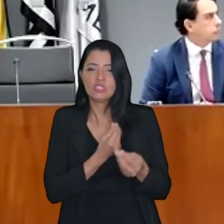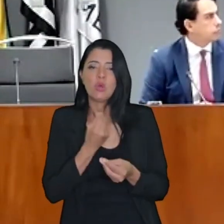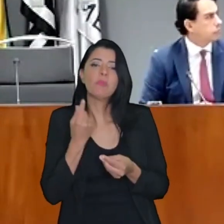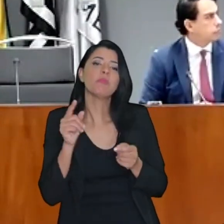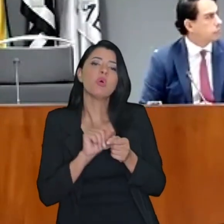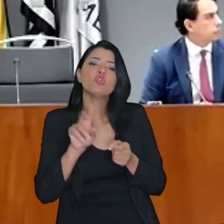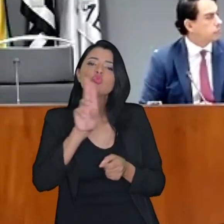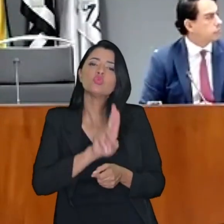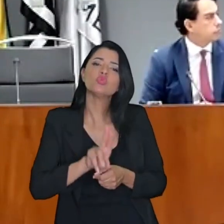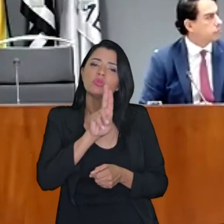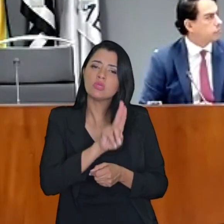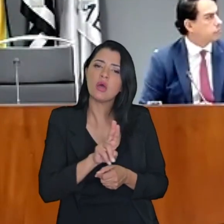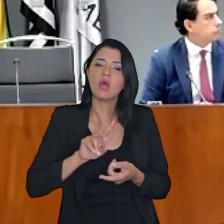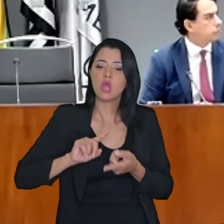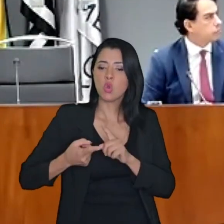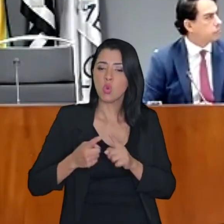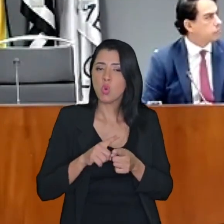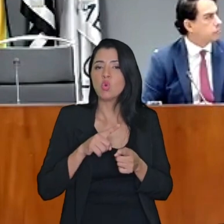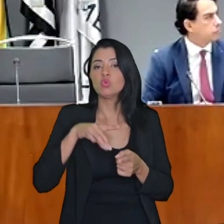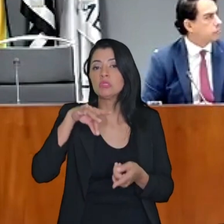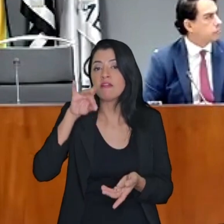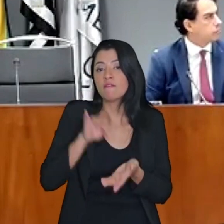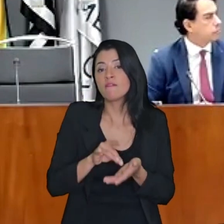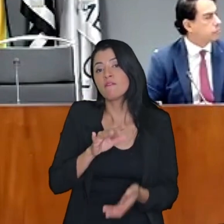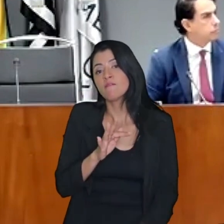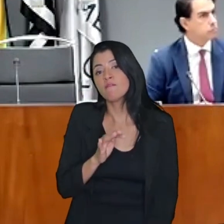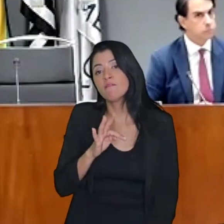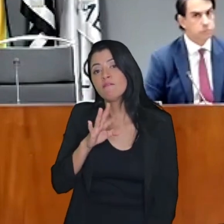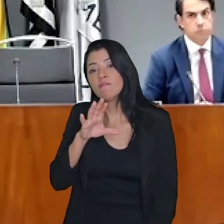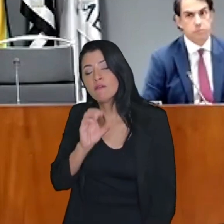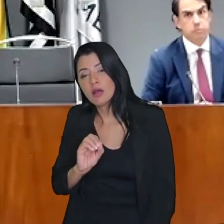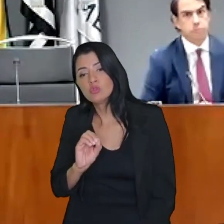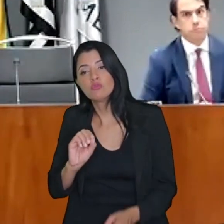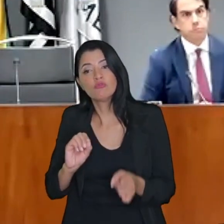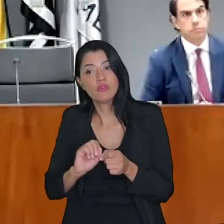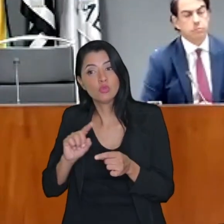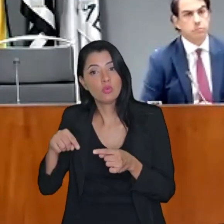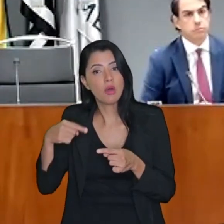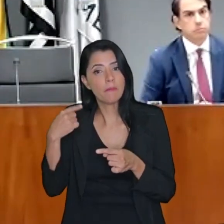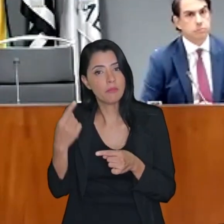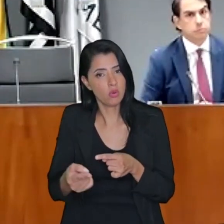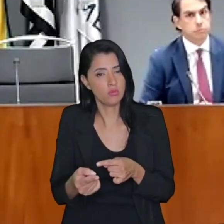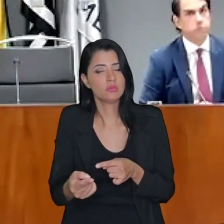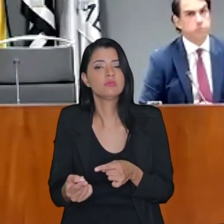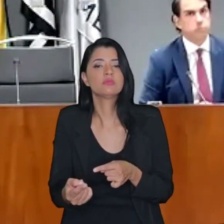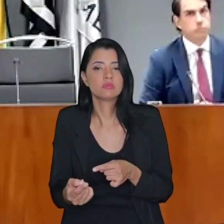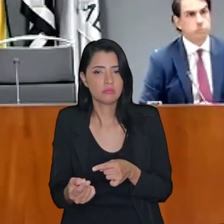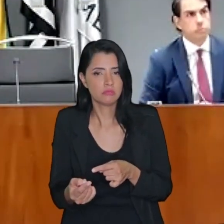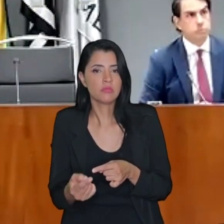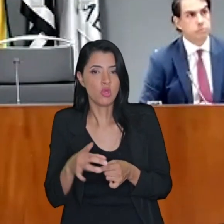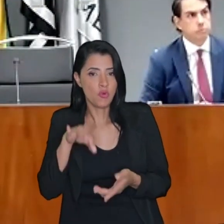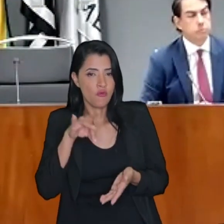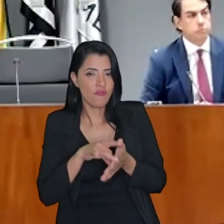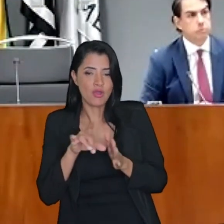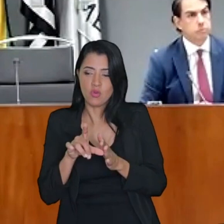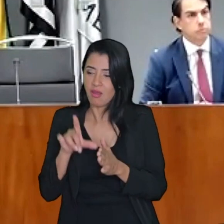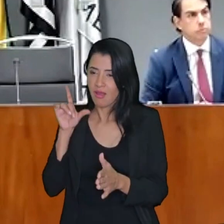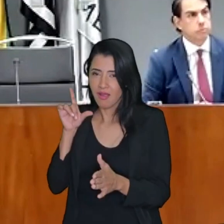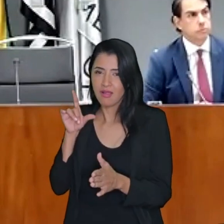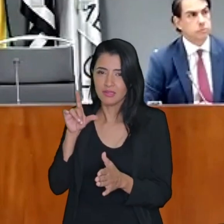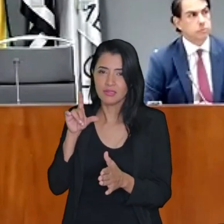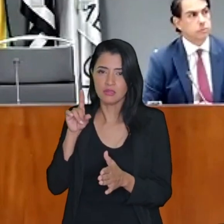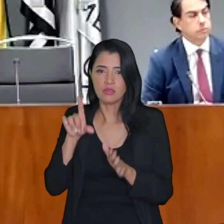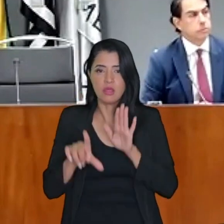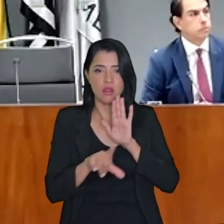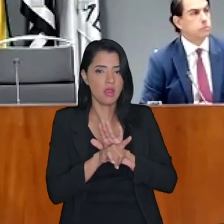acordos relacionados a fatos praticados após o advento da lei. A mim me parece que os fatos anteriores ao